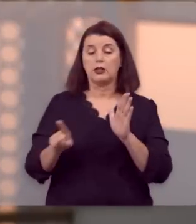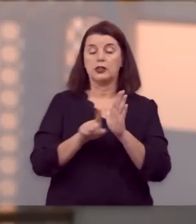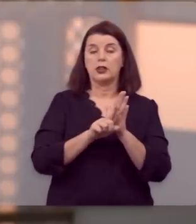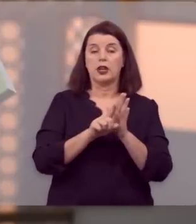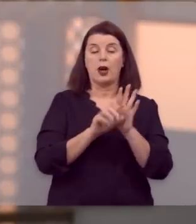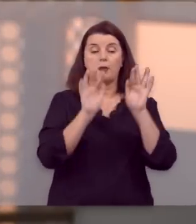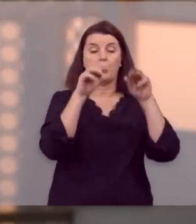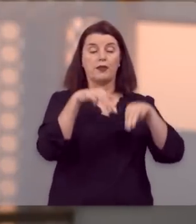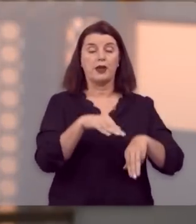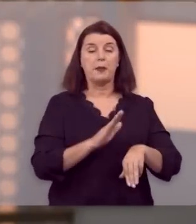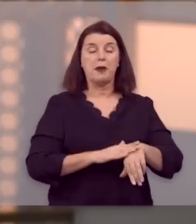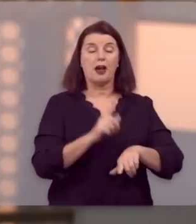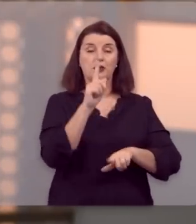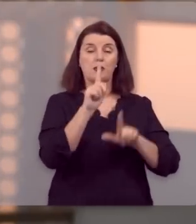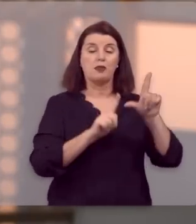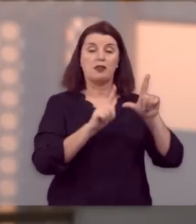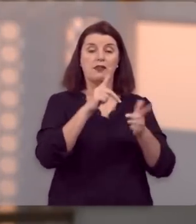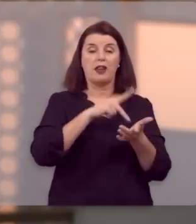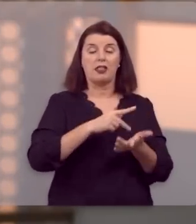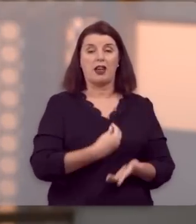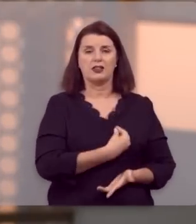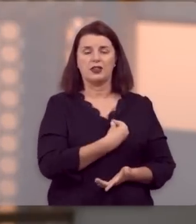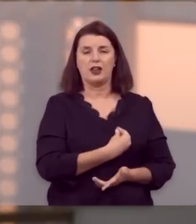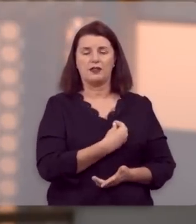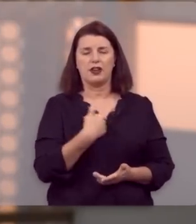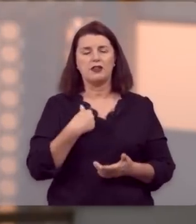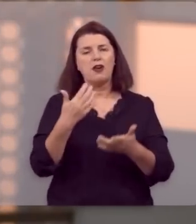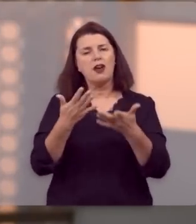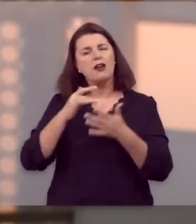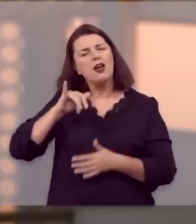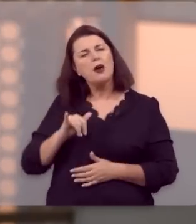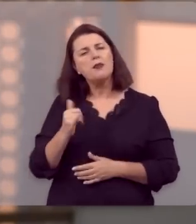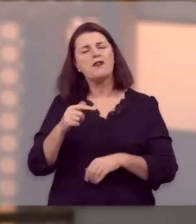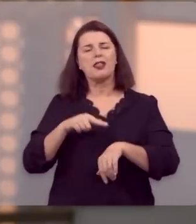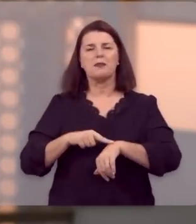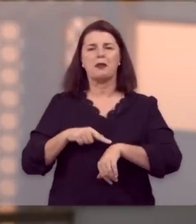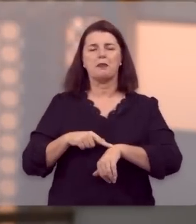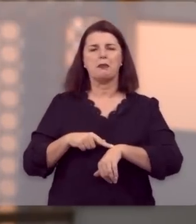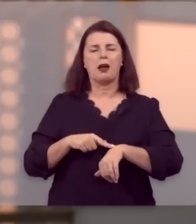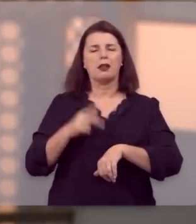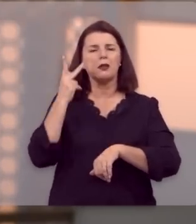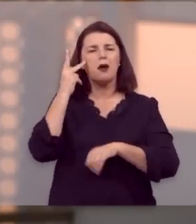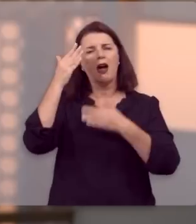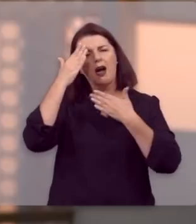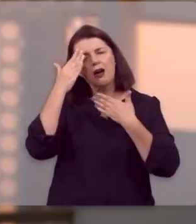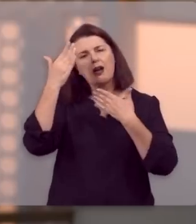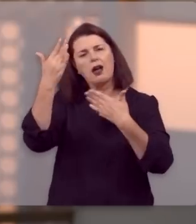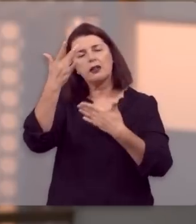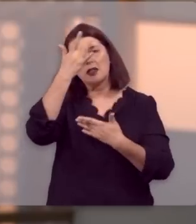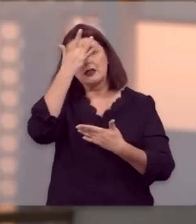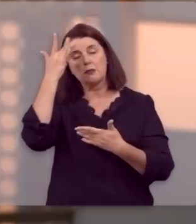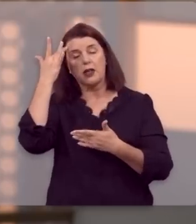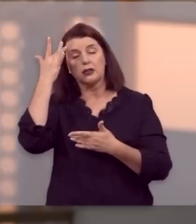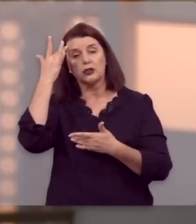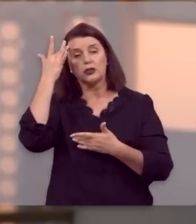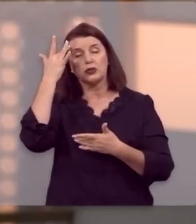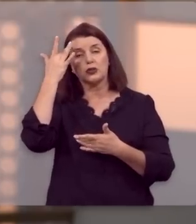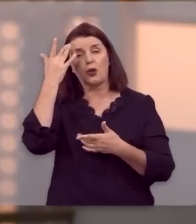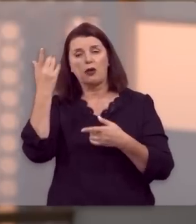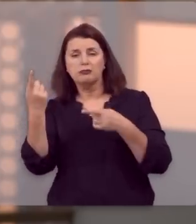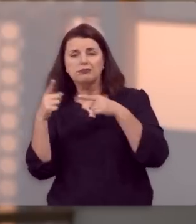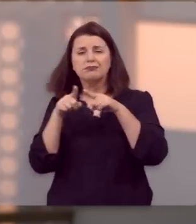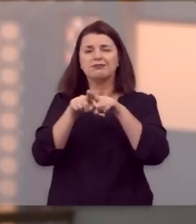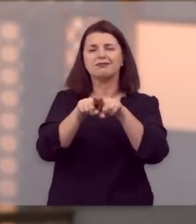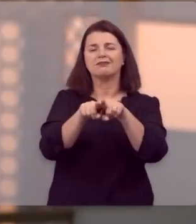Chegamos ao final de mais um Verdade e Vida e eu quero aproveitar esse momento para agradecer a todos aqueles que têm